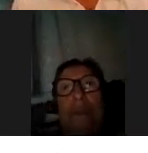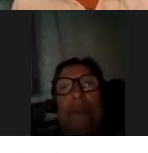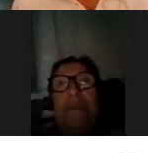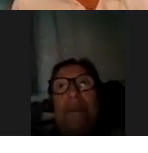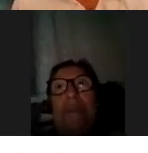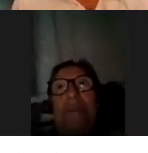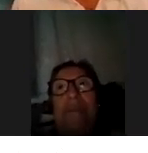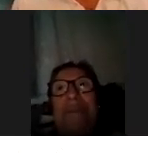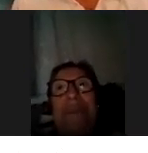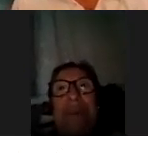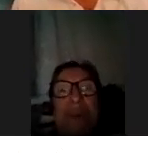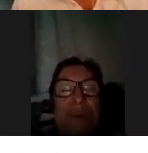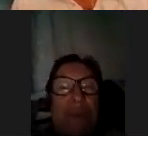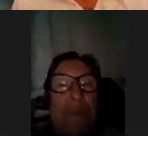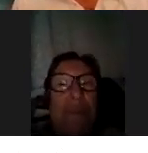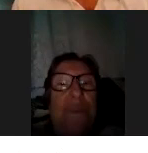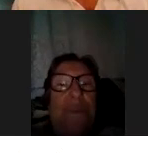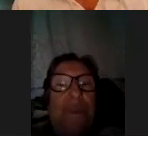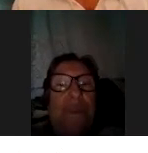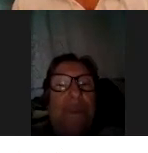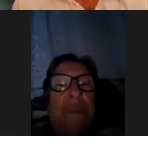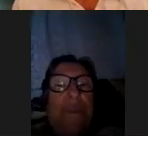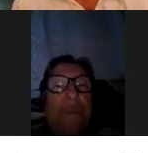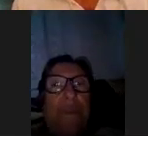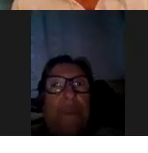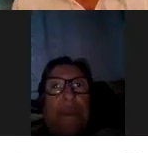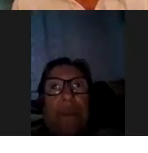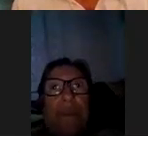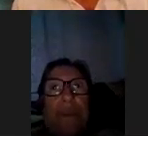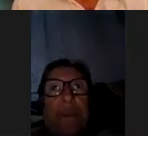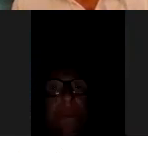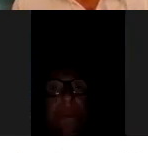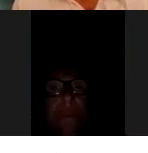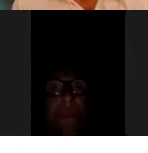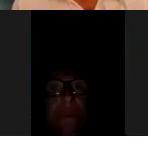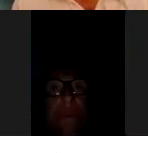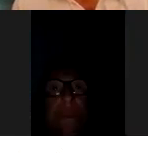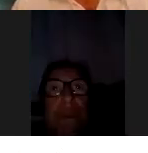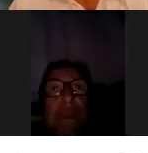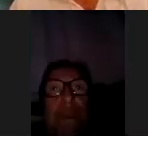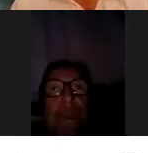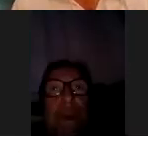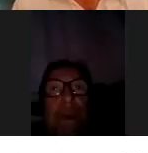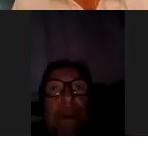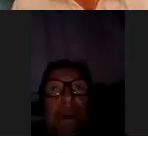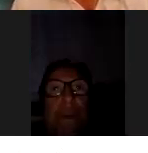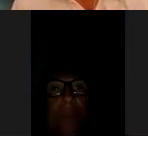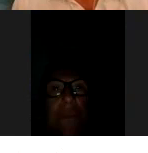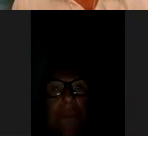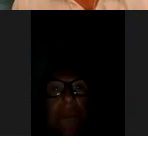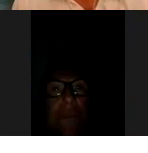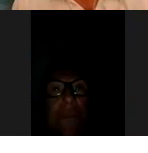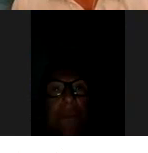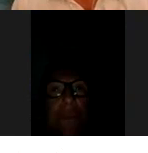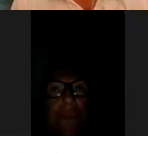Evidências científicas é quando a ciência, os estudos, as pesquisas, elas conseguem confirmar que aquilo é impactante de